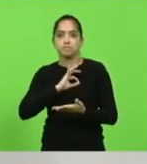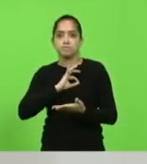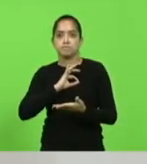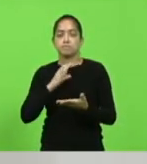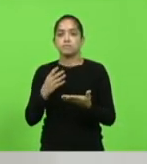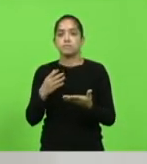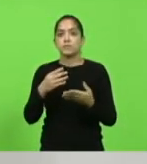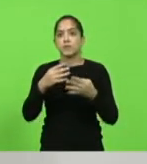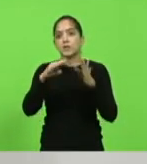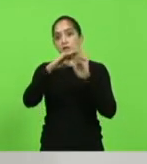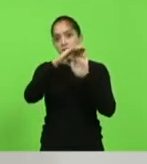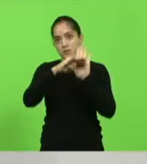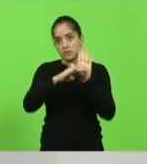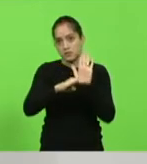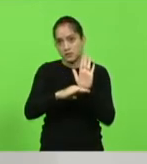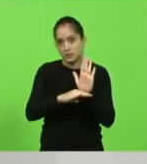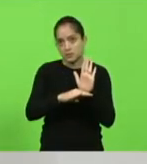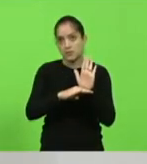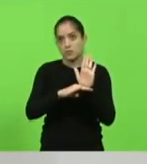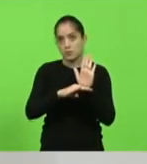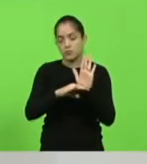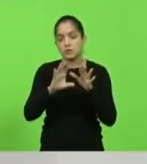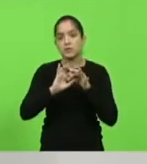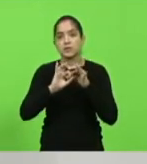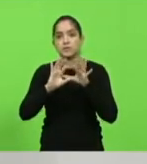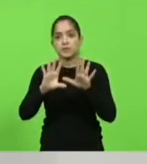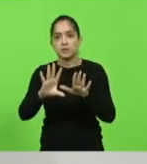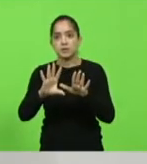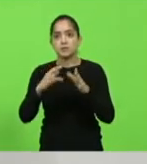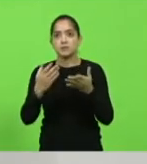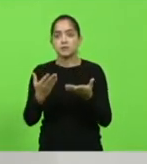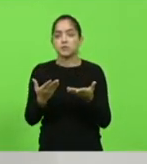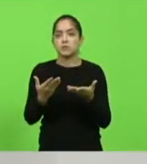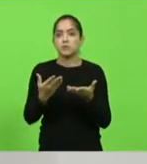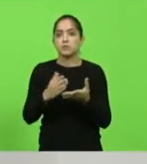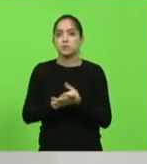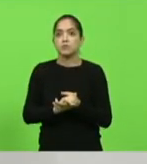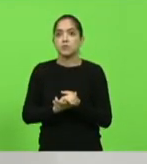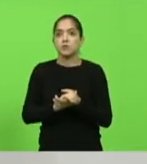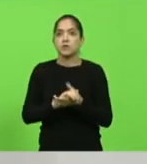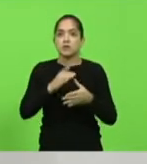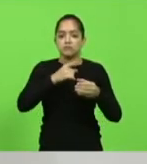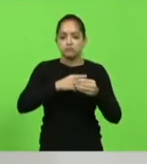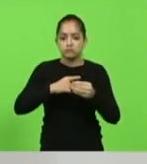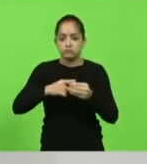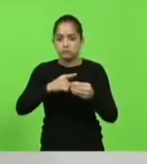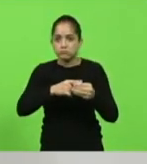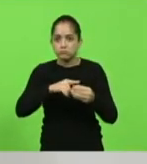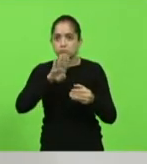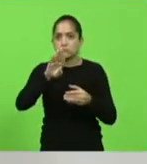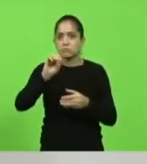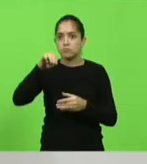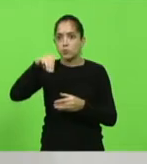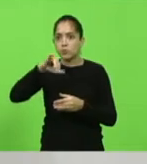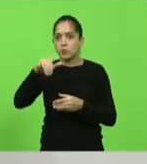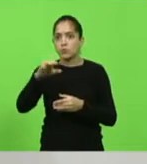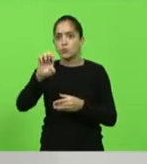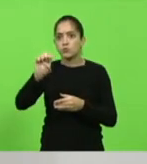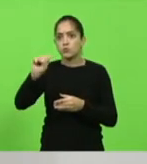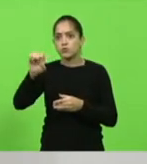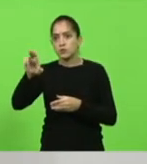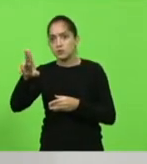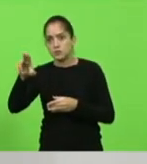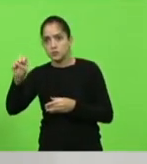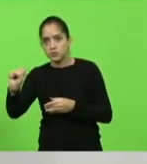essa relação agora deliberação Bom Jesus o braço Trombudo Cunha